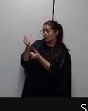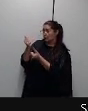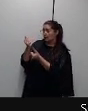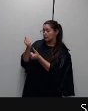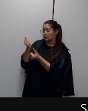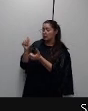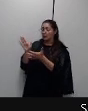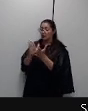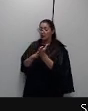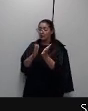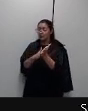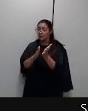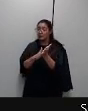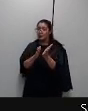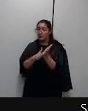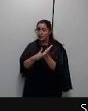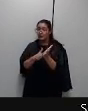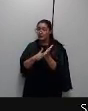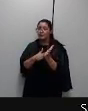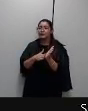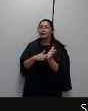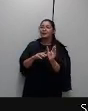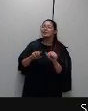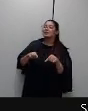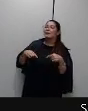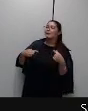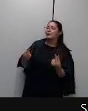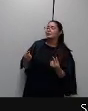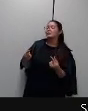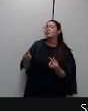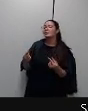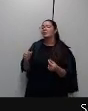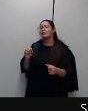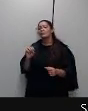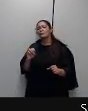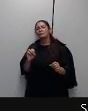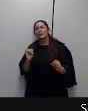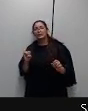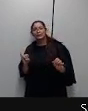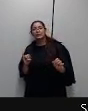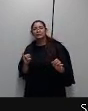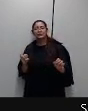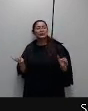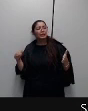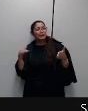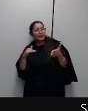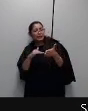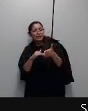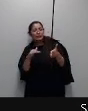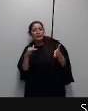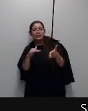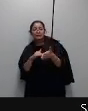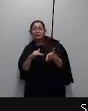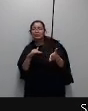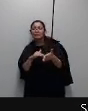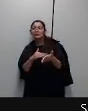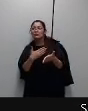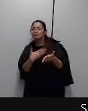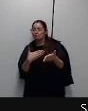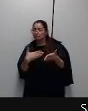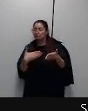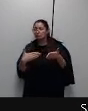falimentar isso é opção de forma de cobrança e impediria consequentemente a